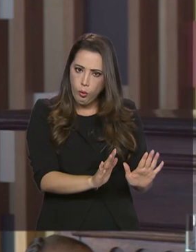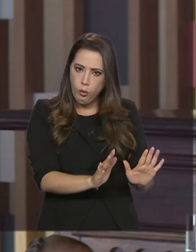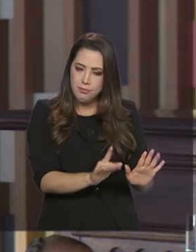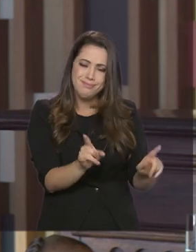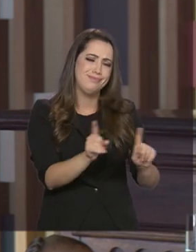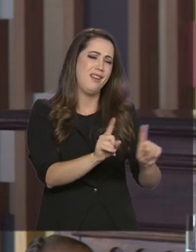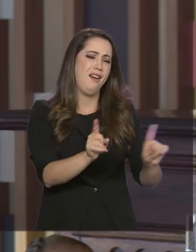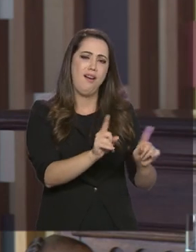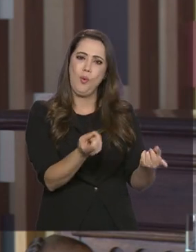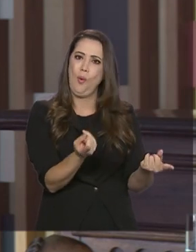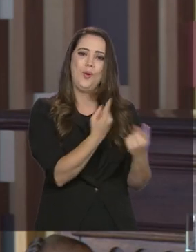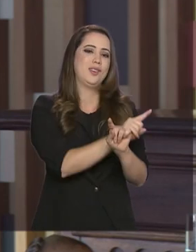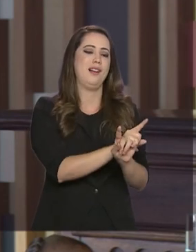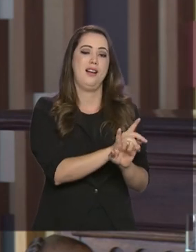né?